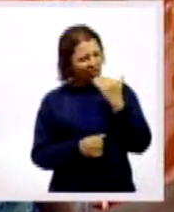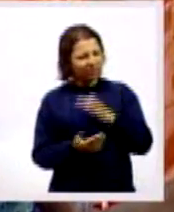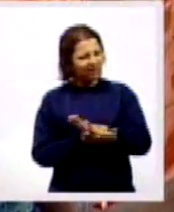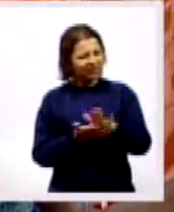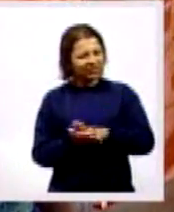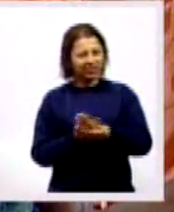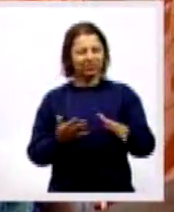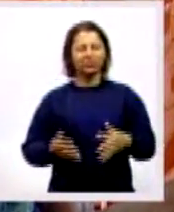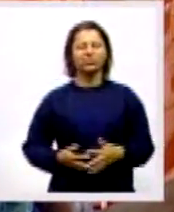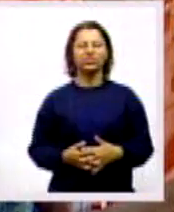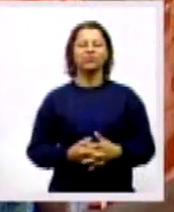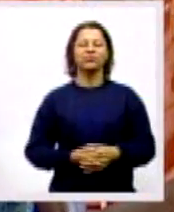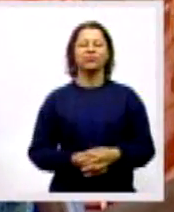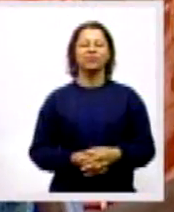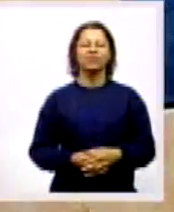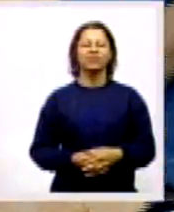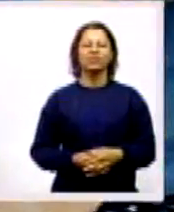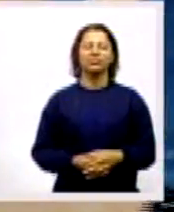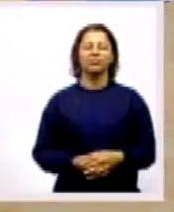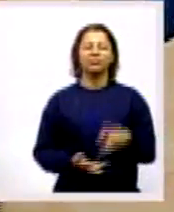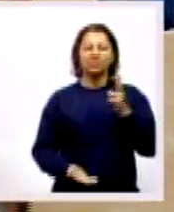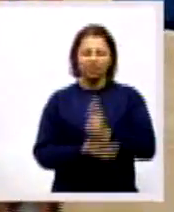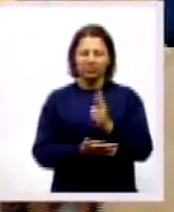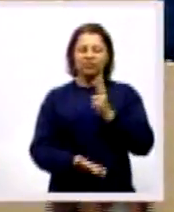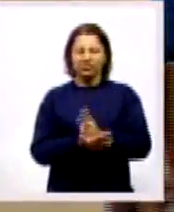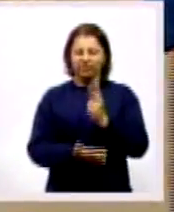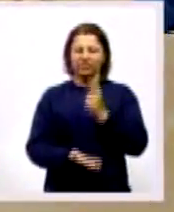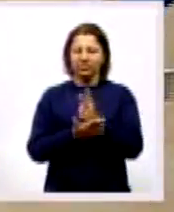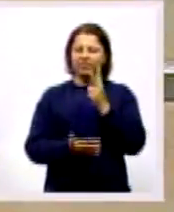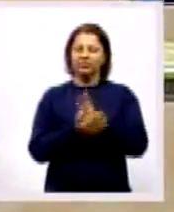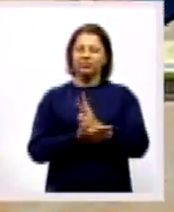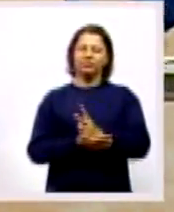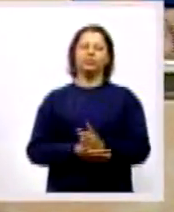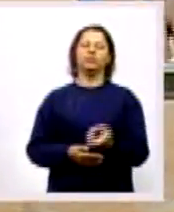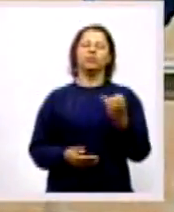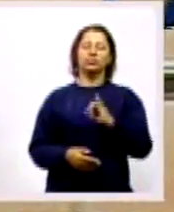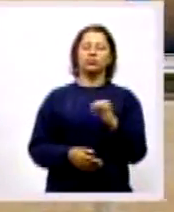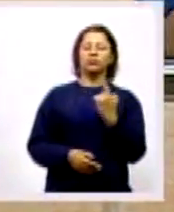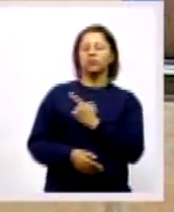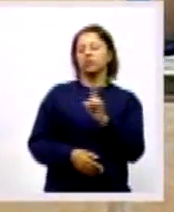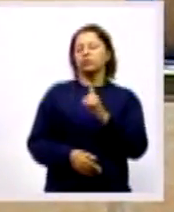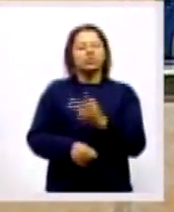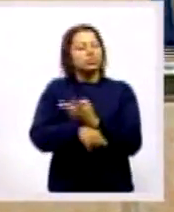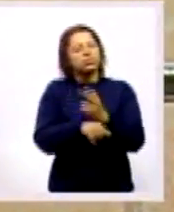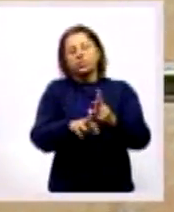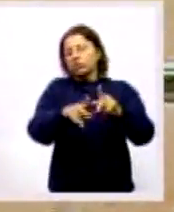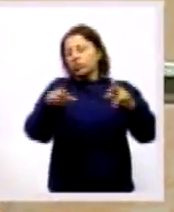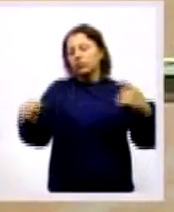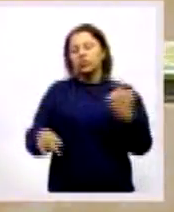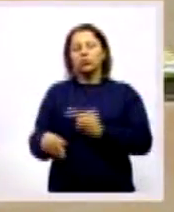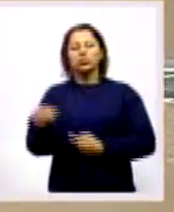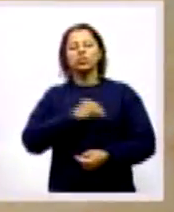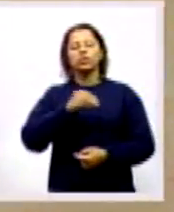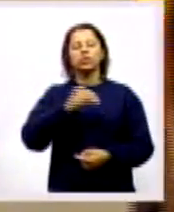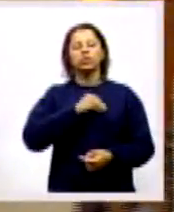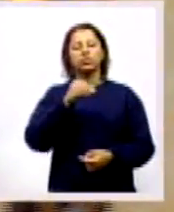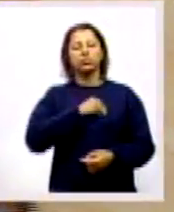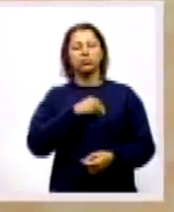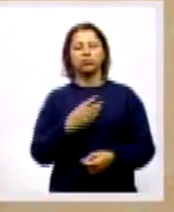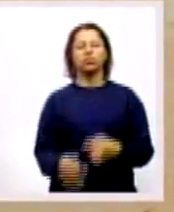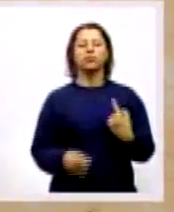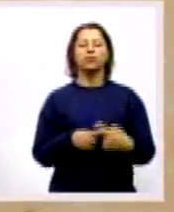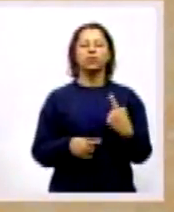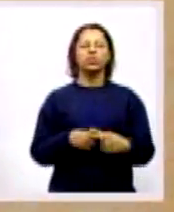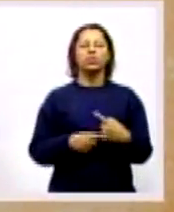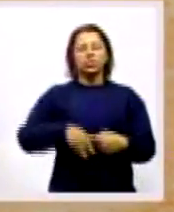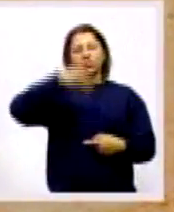couve, feijão e arroz. Se não busca o sabor, nós vamos viver como se fôssemos pagãos. E veja bem que o batismo